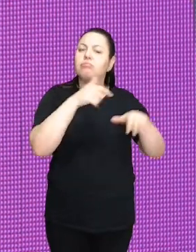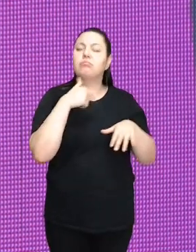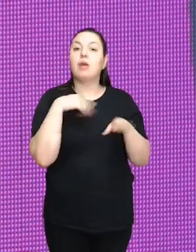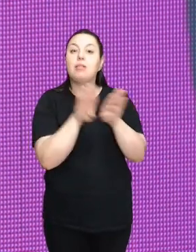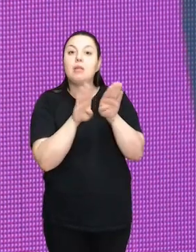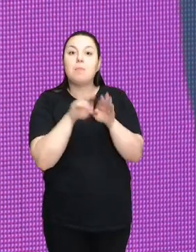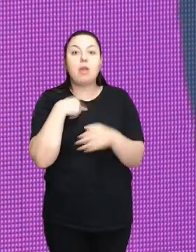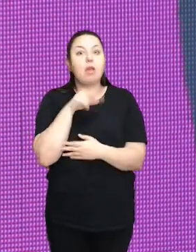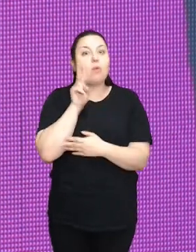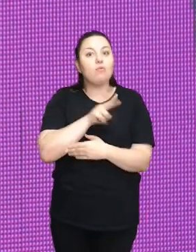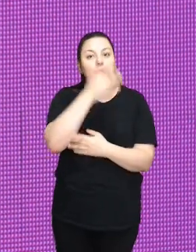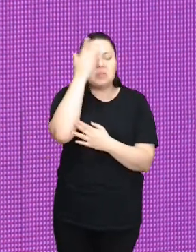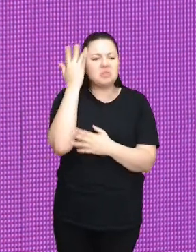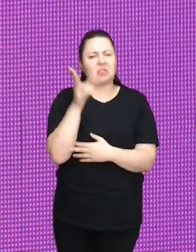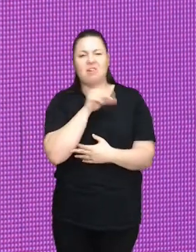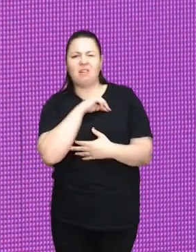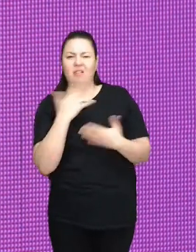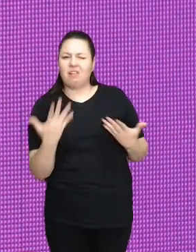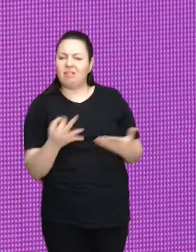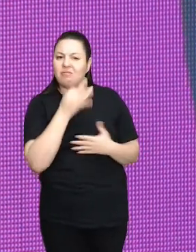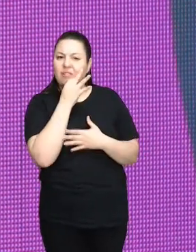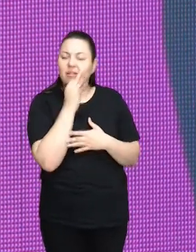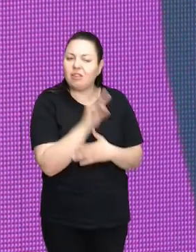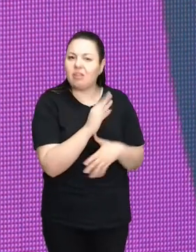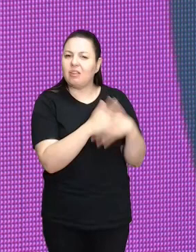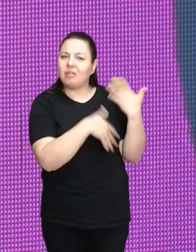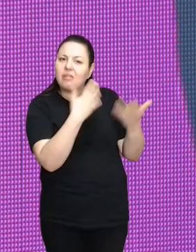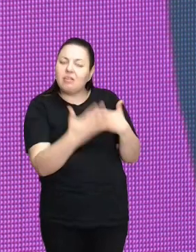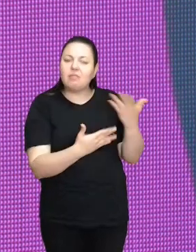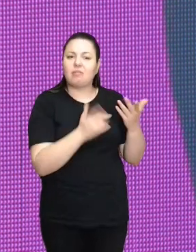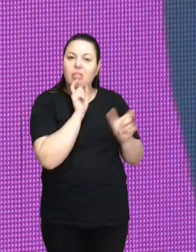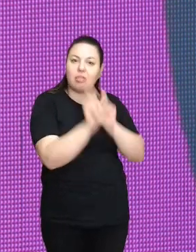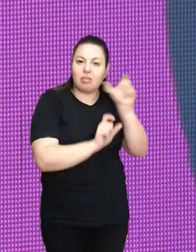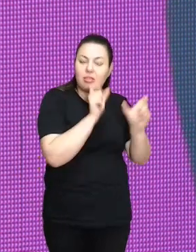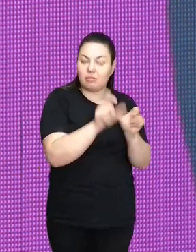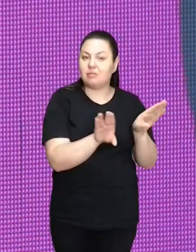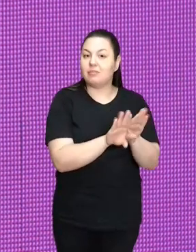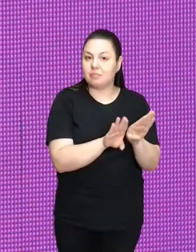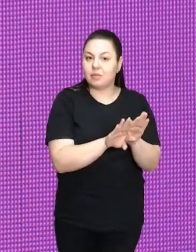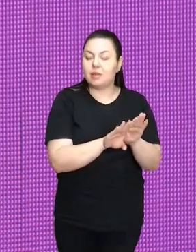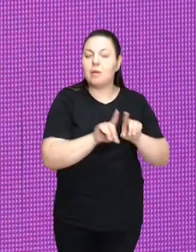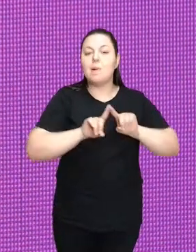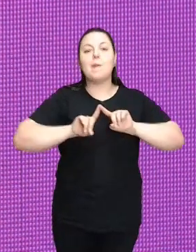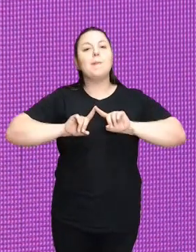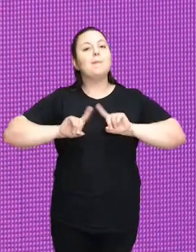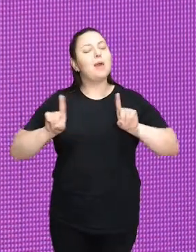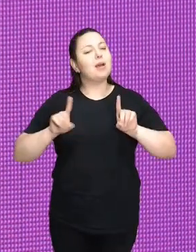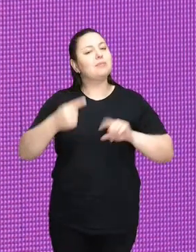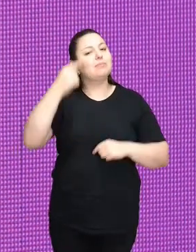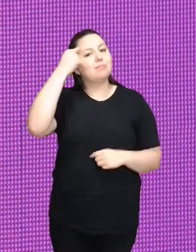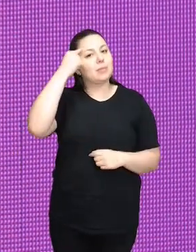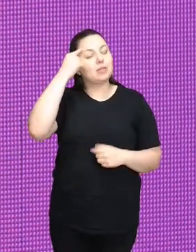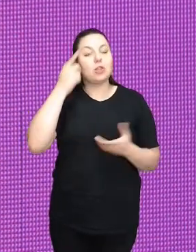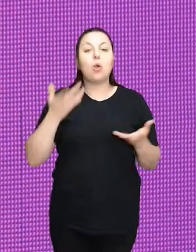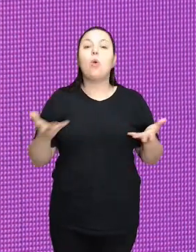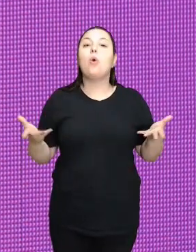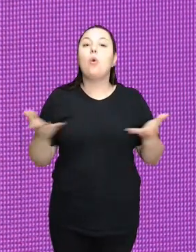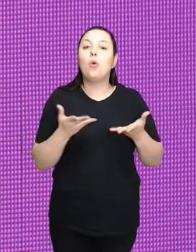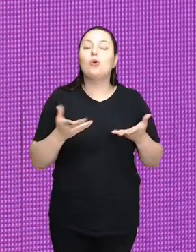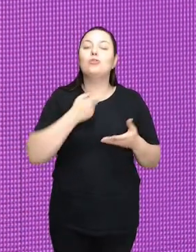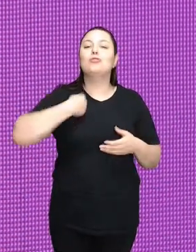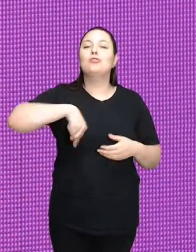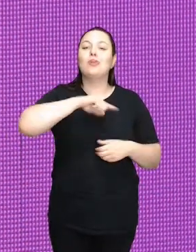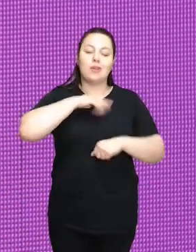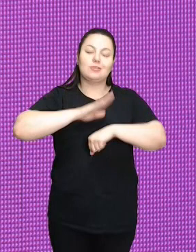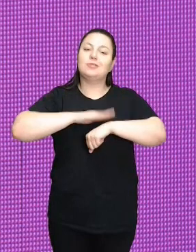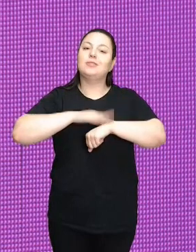muito a menina. Mas se a gente também parar para pensar, né, quanto tempo a gente gasta por dia escolhendo a foto que a gente vai postar, a